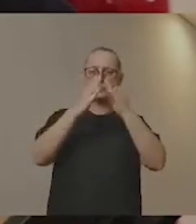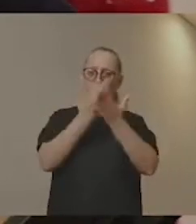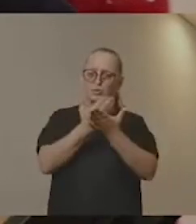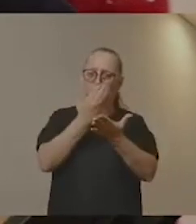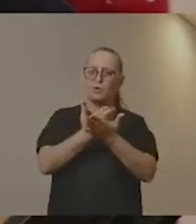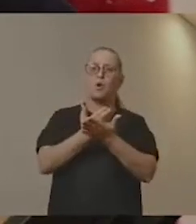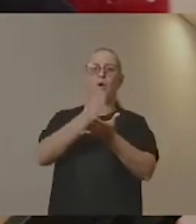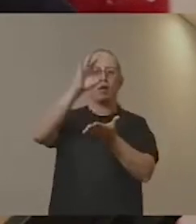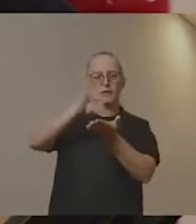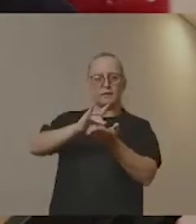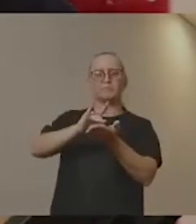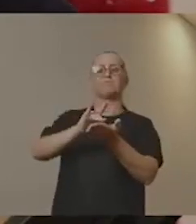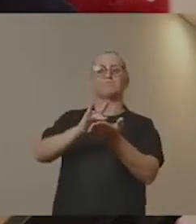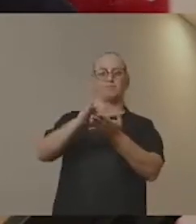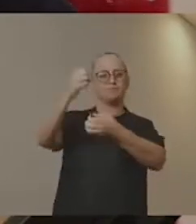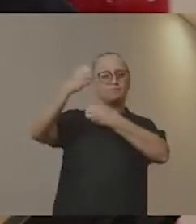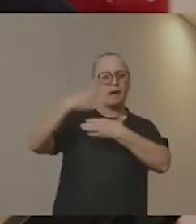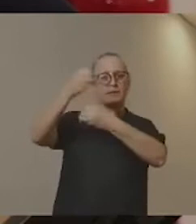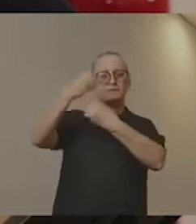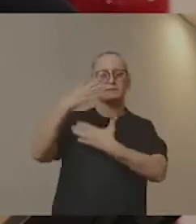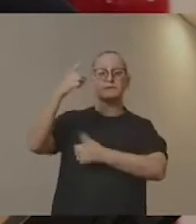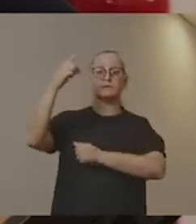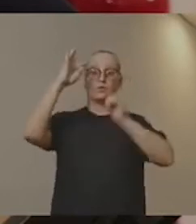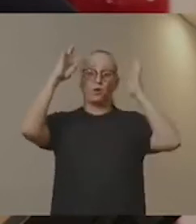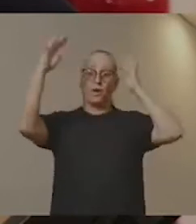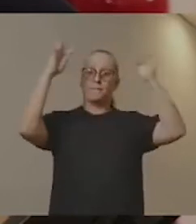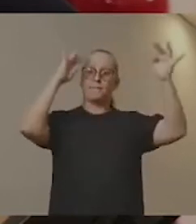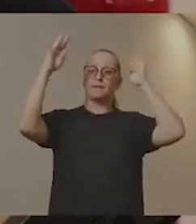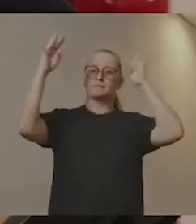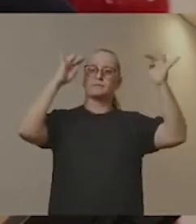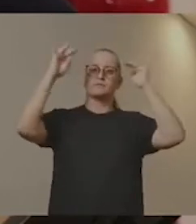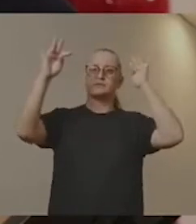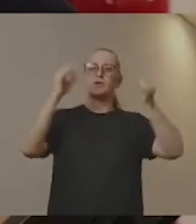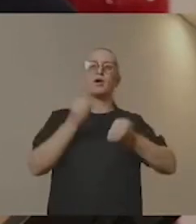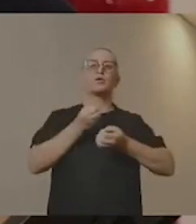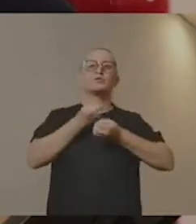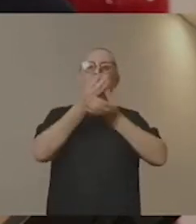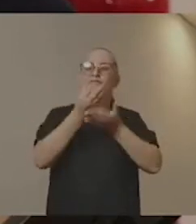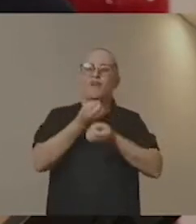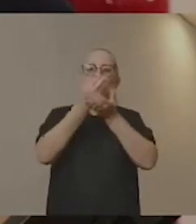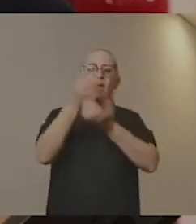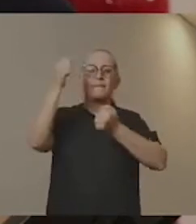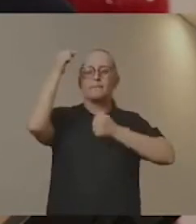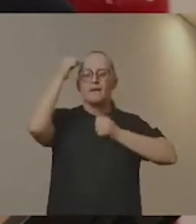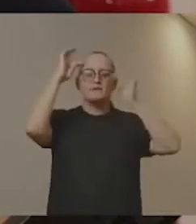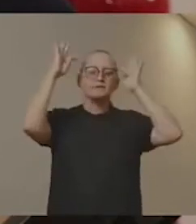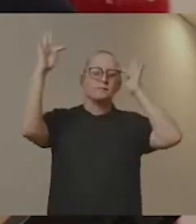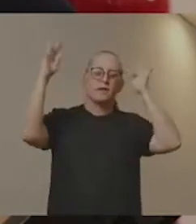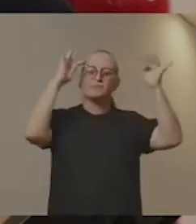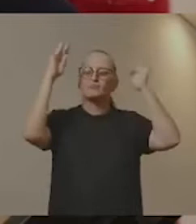é só pensar, só pensar, só pensar. É aqui, conhecimento. Eu vou te passar. Ai, eu não gosto dessa coisa do eu vou te passar o conhecimento. A